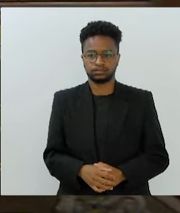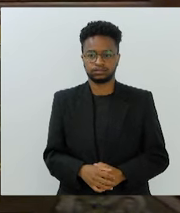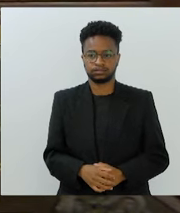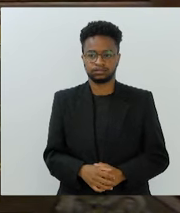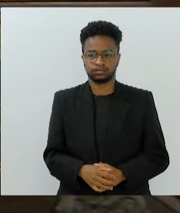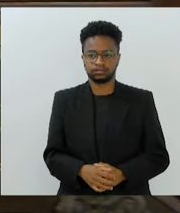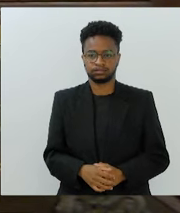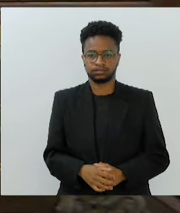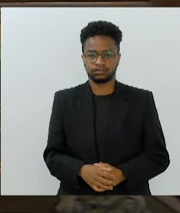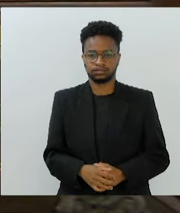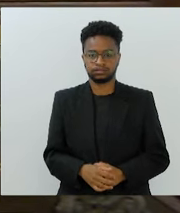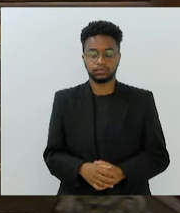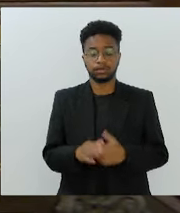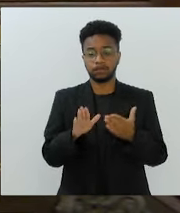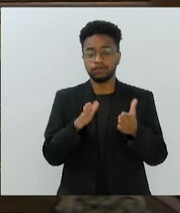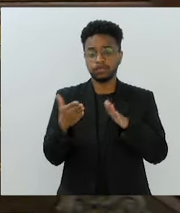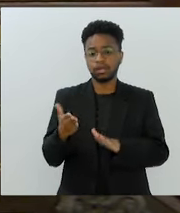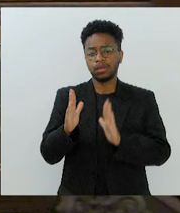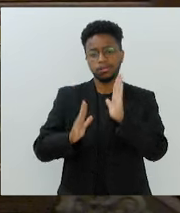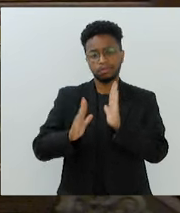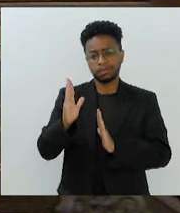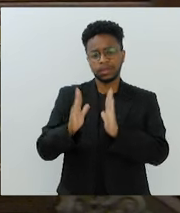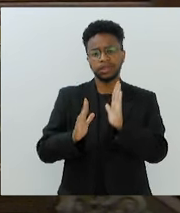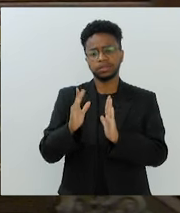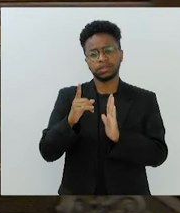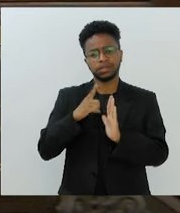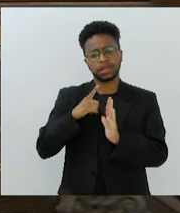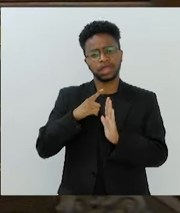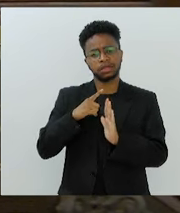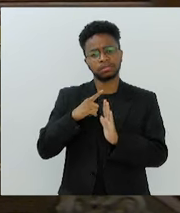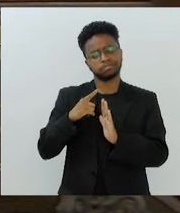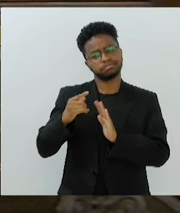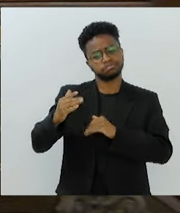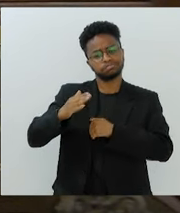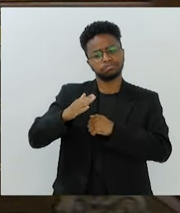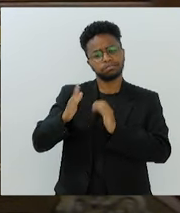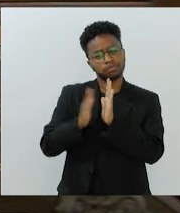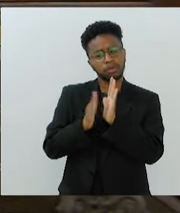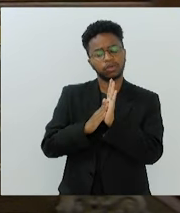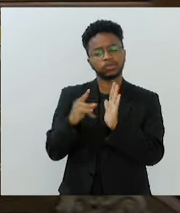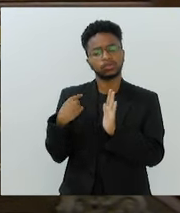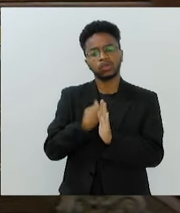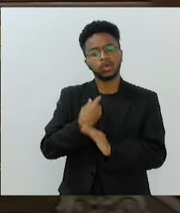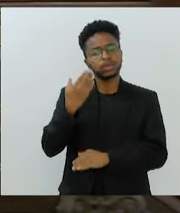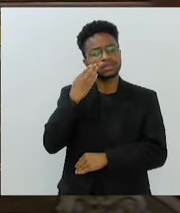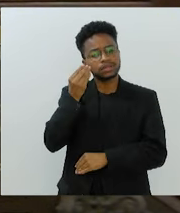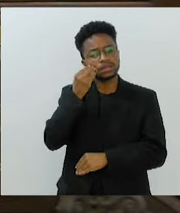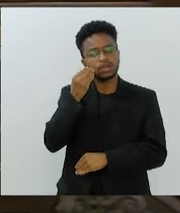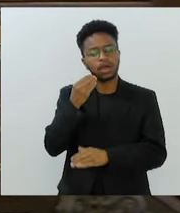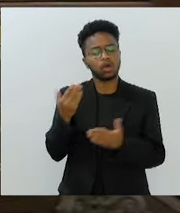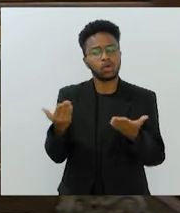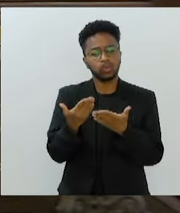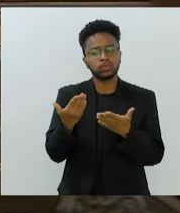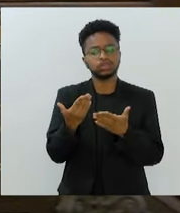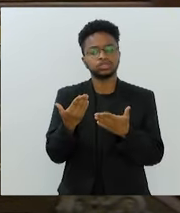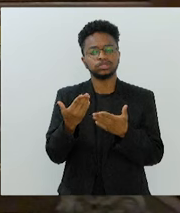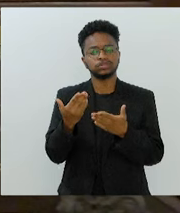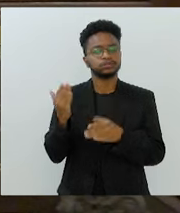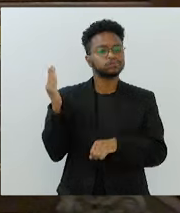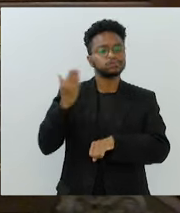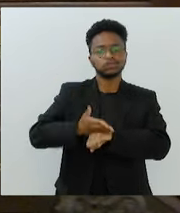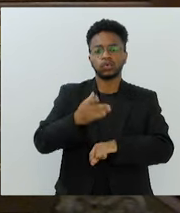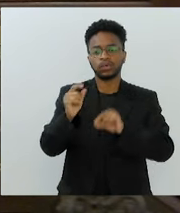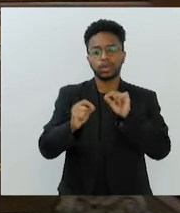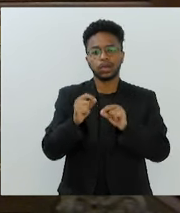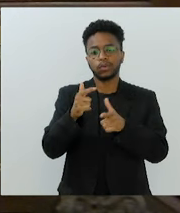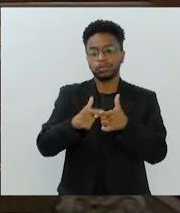nos deixou num momento de muita inspiração propositiva para a gente tentar driblar o que hoje está se revelando um problema, que é o fracasso do